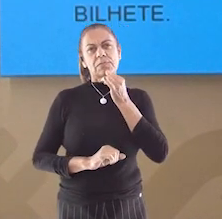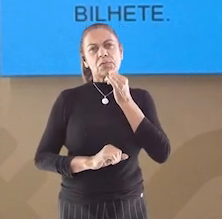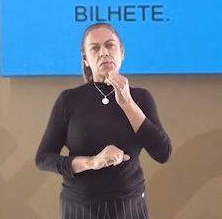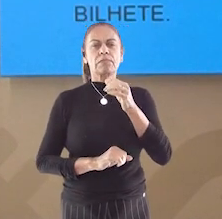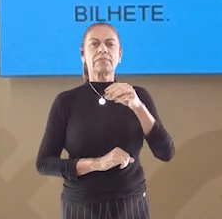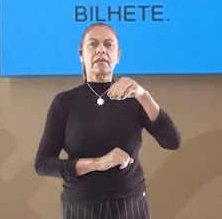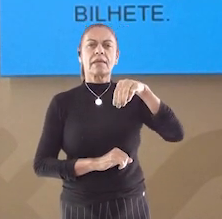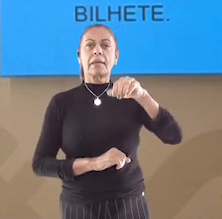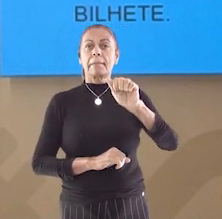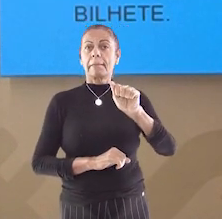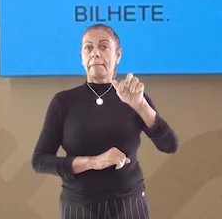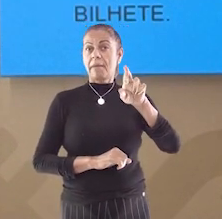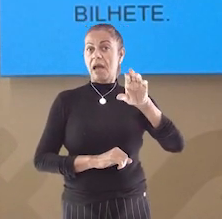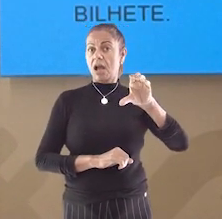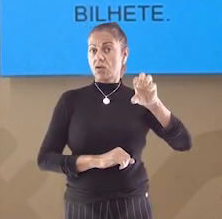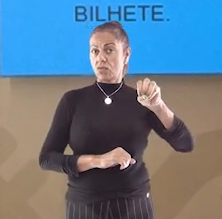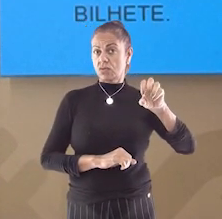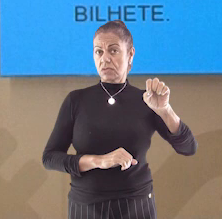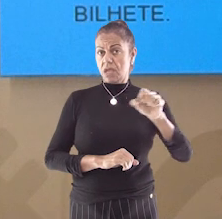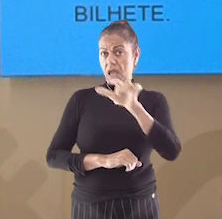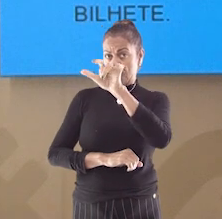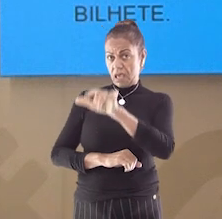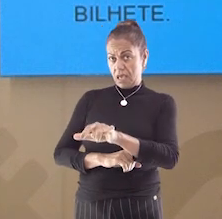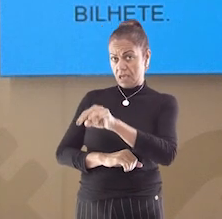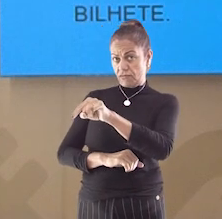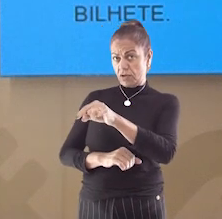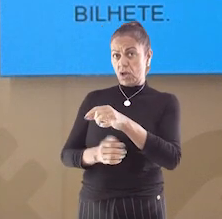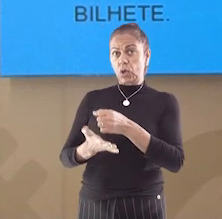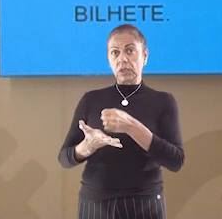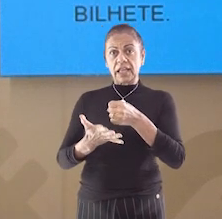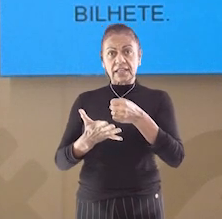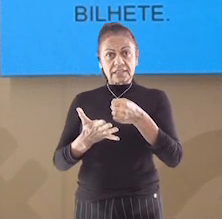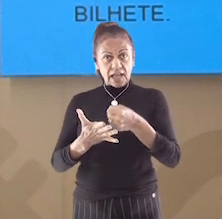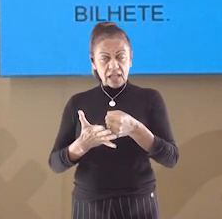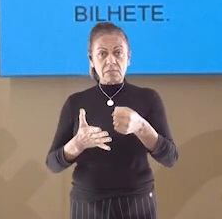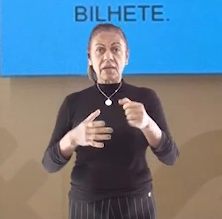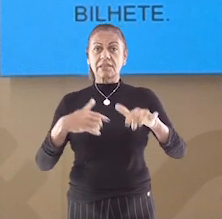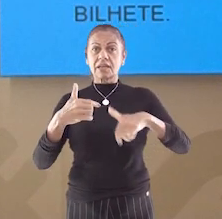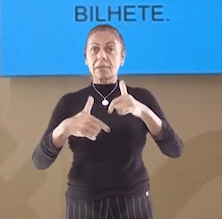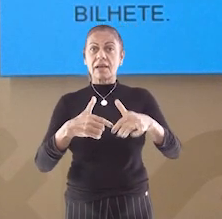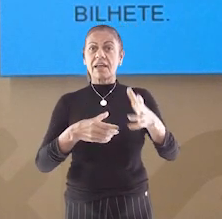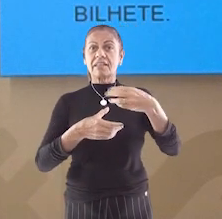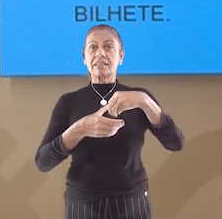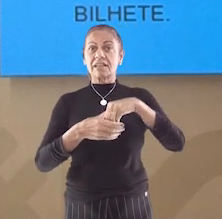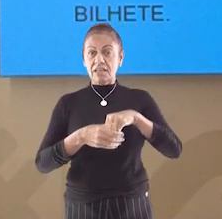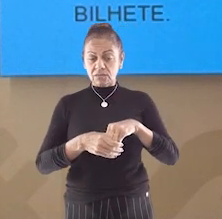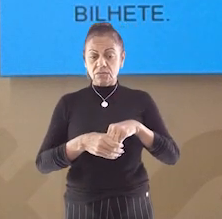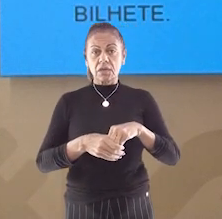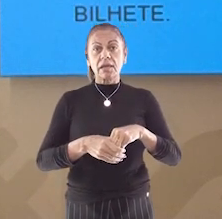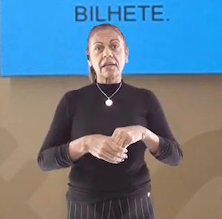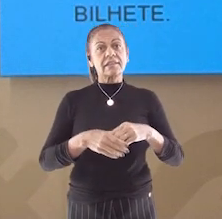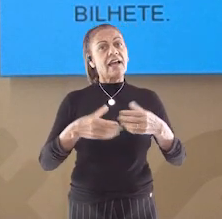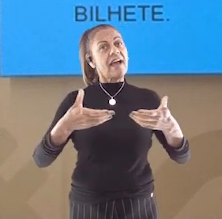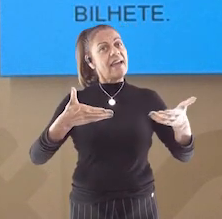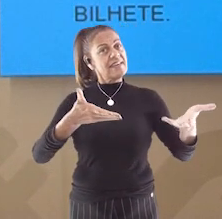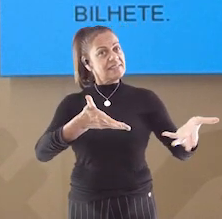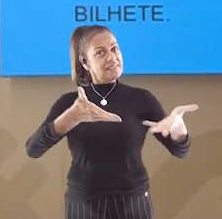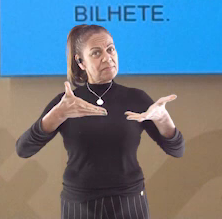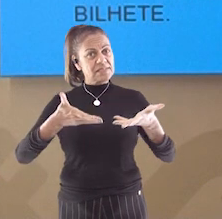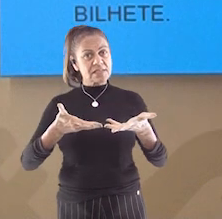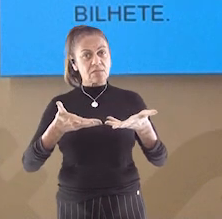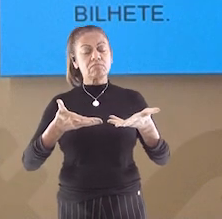bilhete? Marcos foi contratado para trabalhar como recepcionista de uma loja de materiais de construção, no